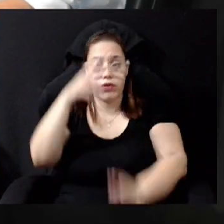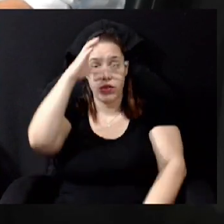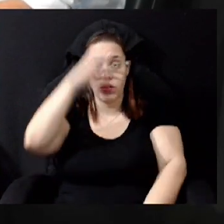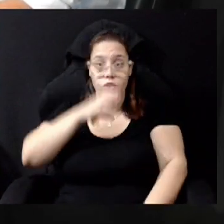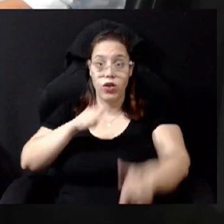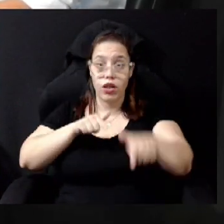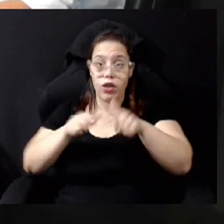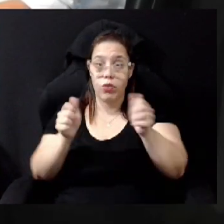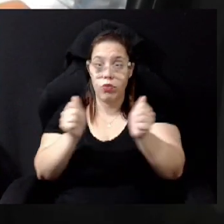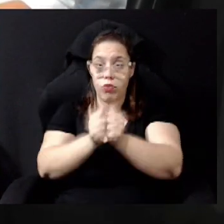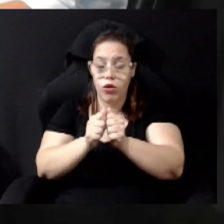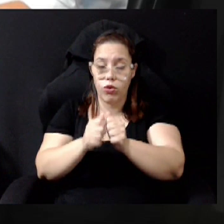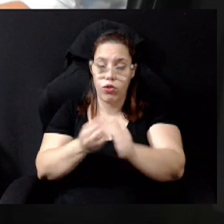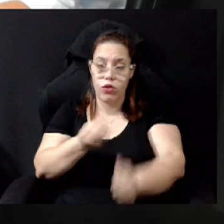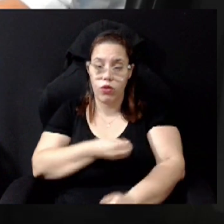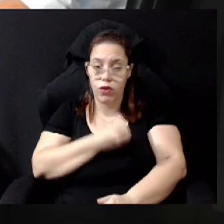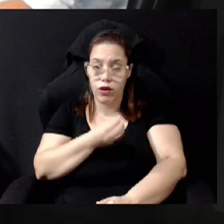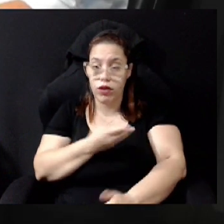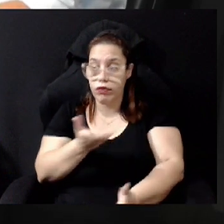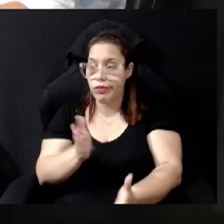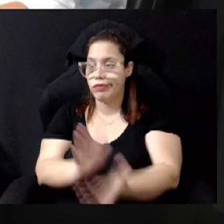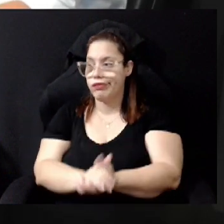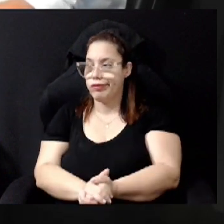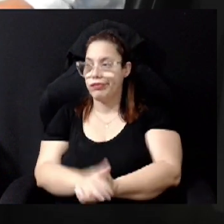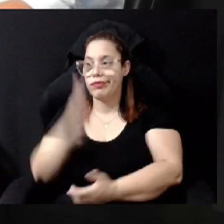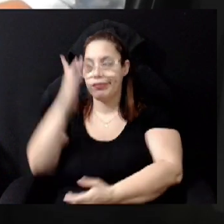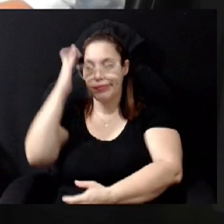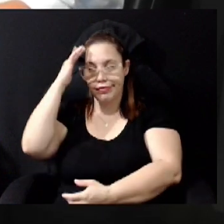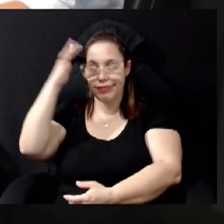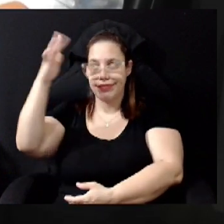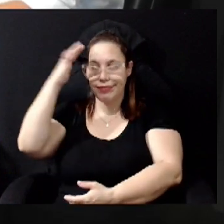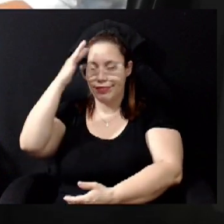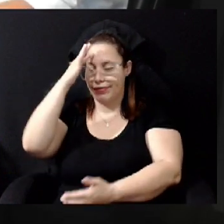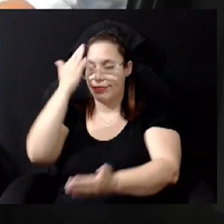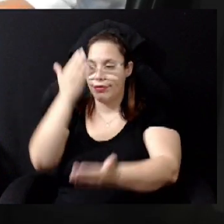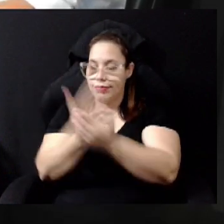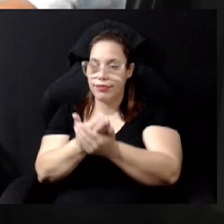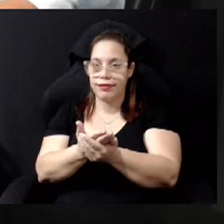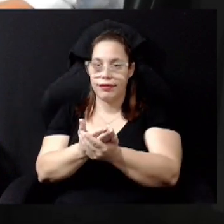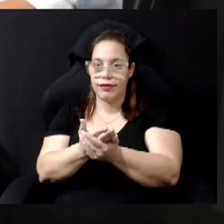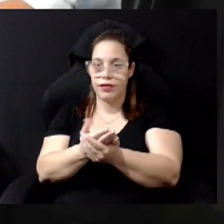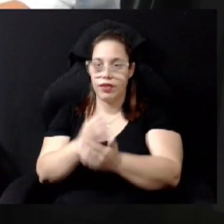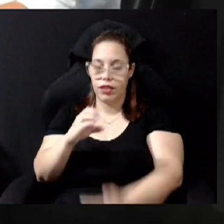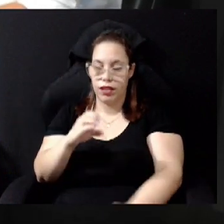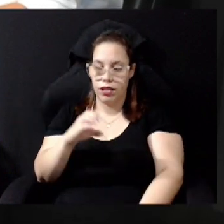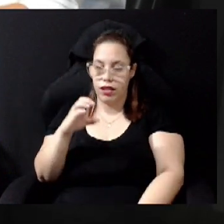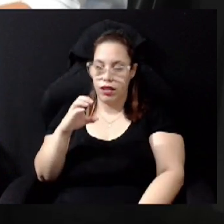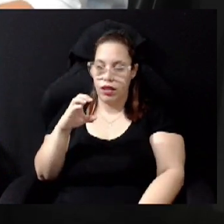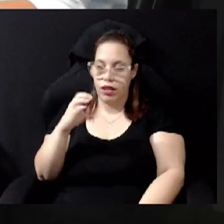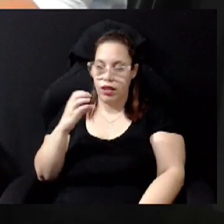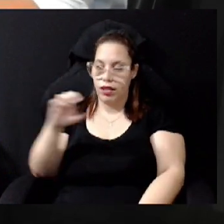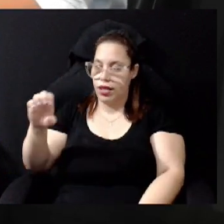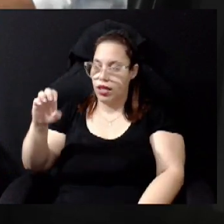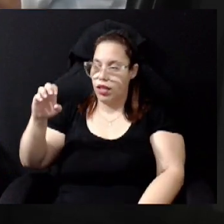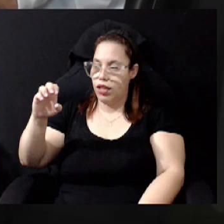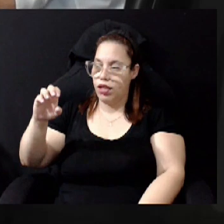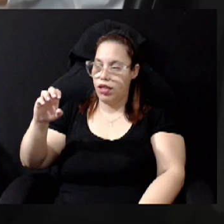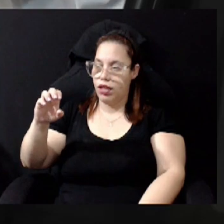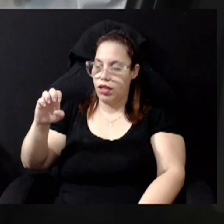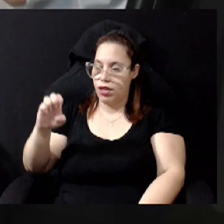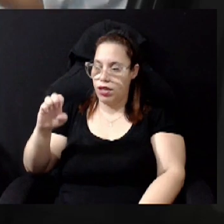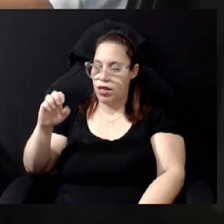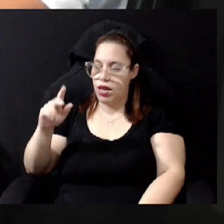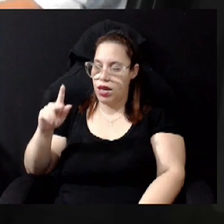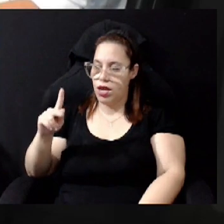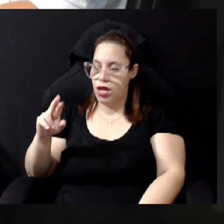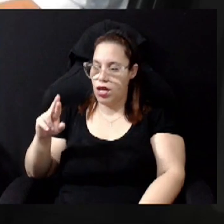viva. Então é esse nosso sonho, nós acreditamos nisso, o Ceprocamp foi o primeiro passo, nós entregamos também a pedido da prefeitura,